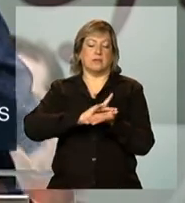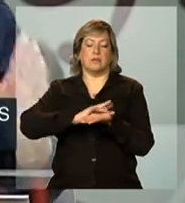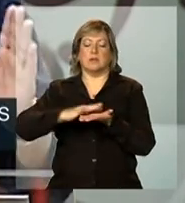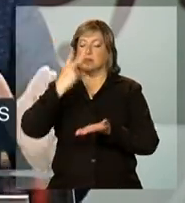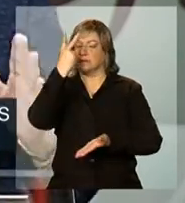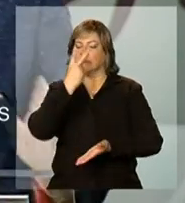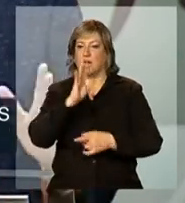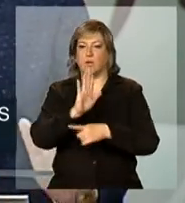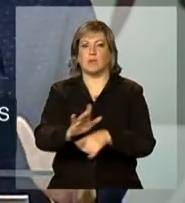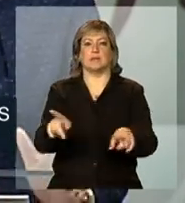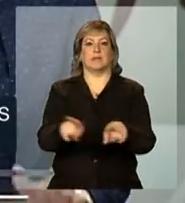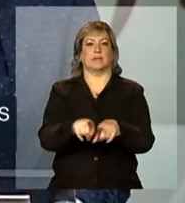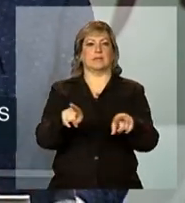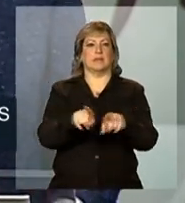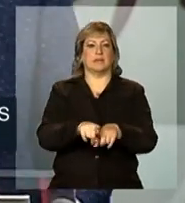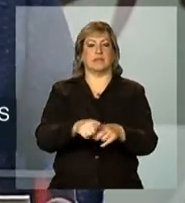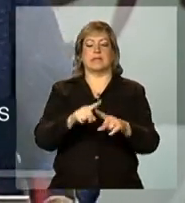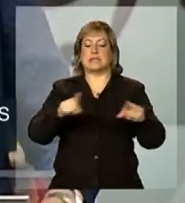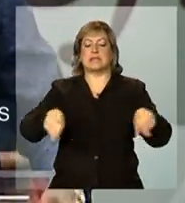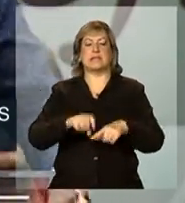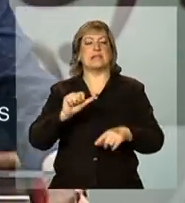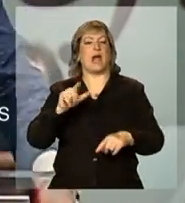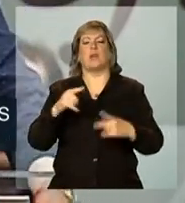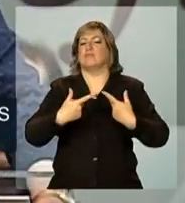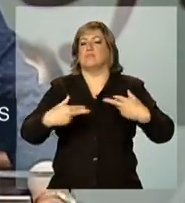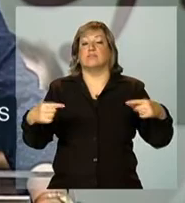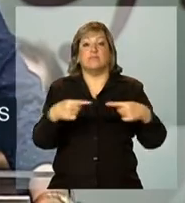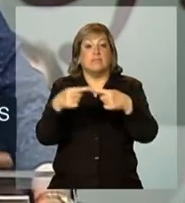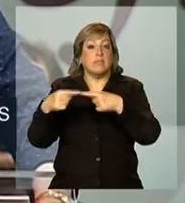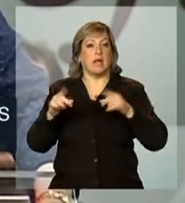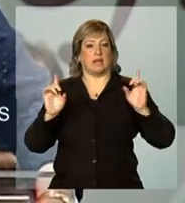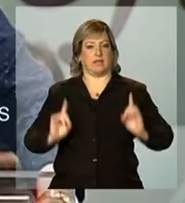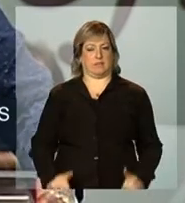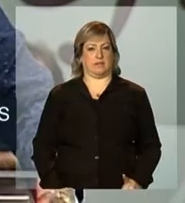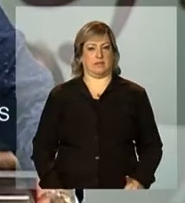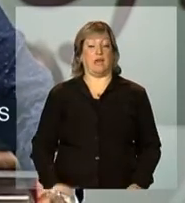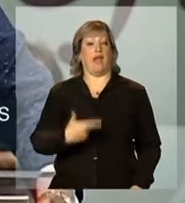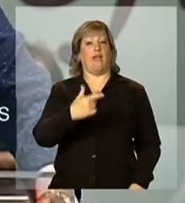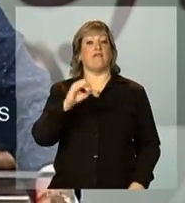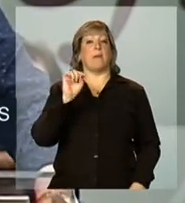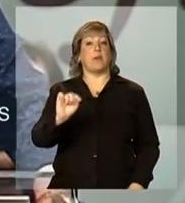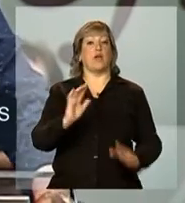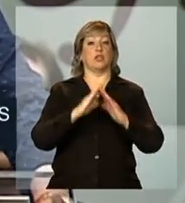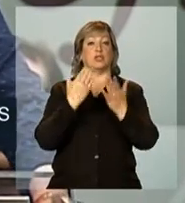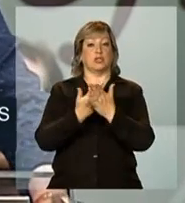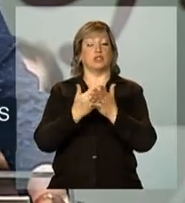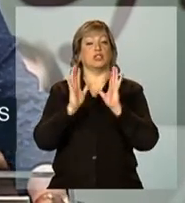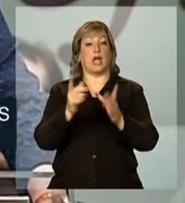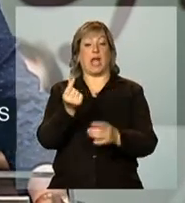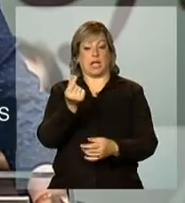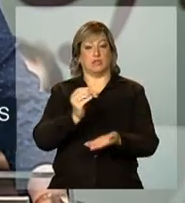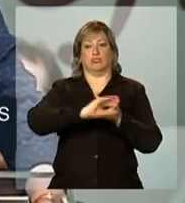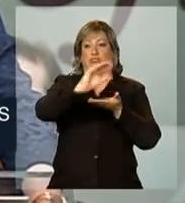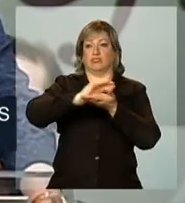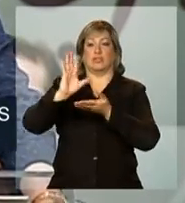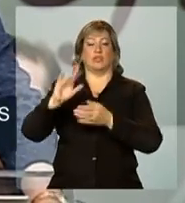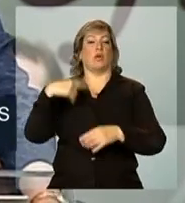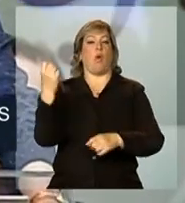apenas para dar alguns exemplos. 20 mil escolas já receberam os recursos para adaptação